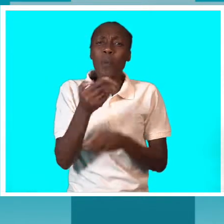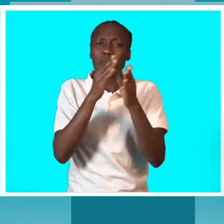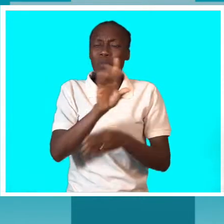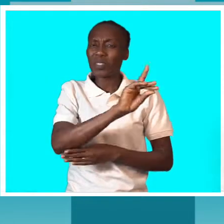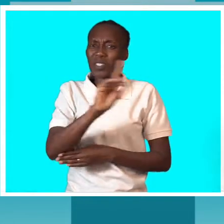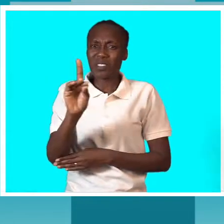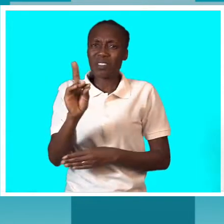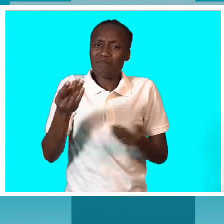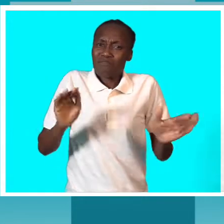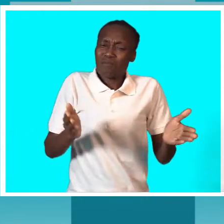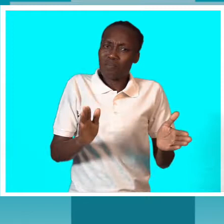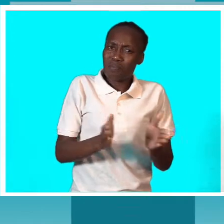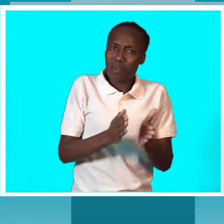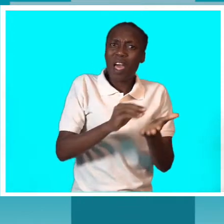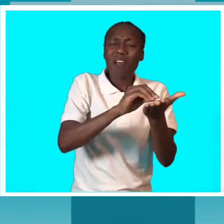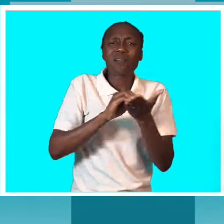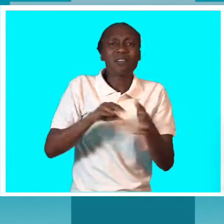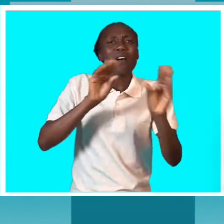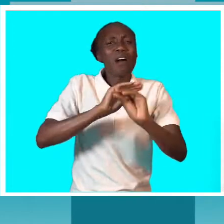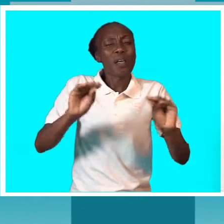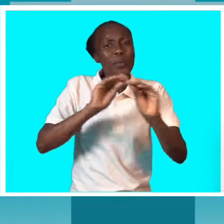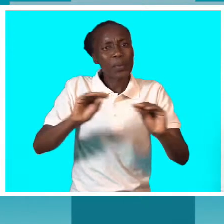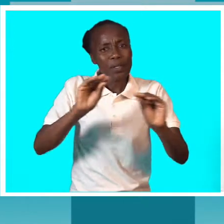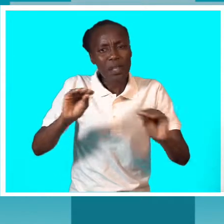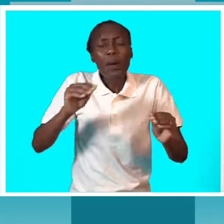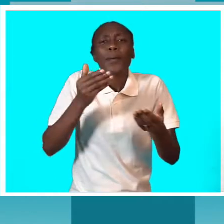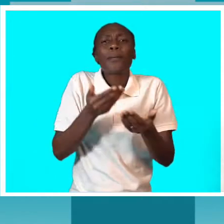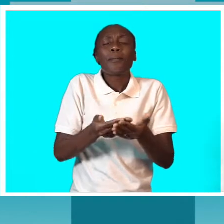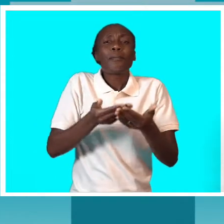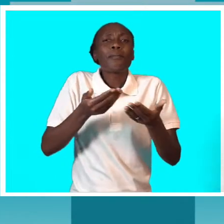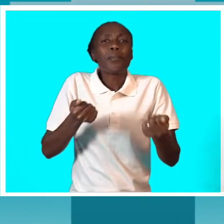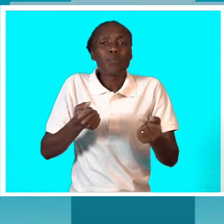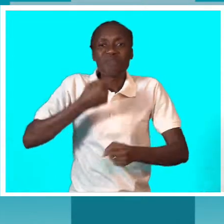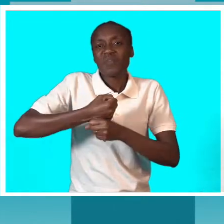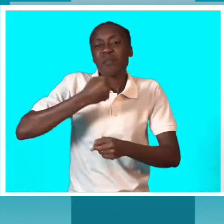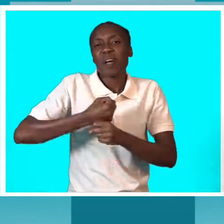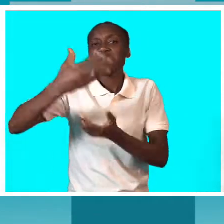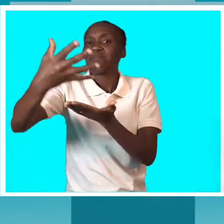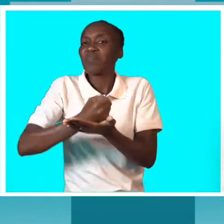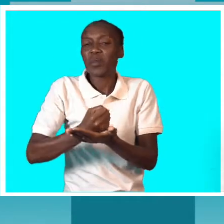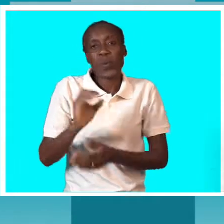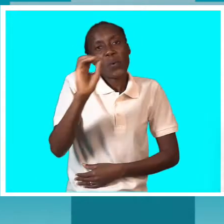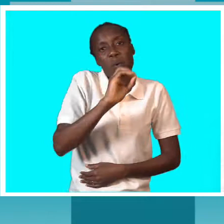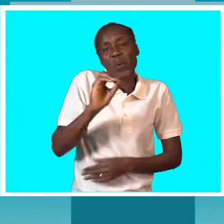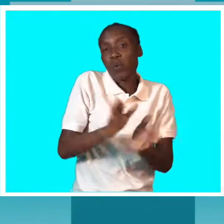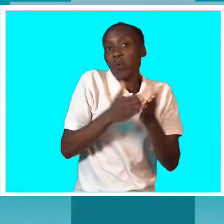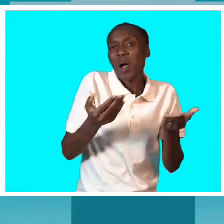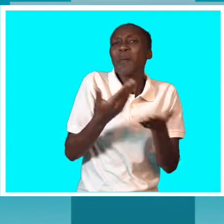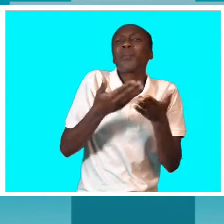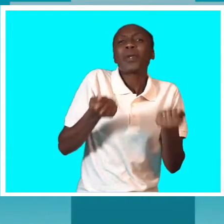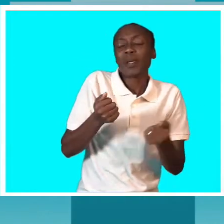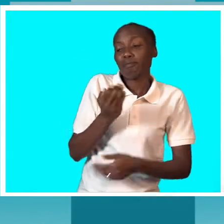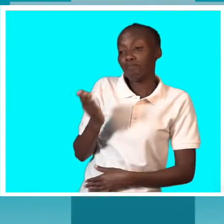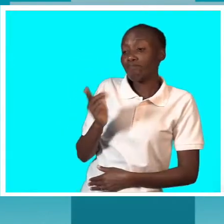com deficiência ao acesso à educação. Em consequência disso, não há emprego. O que pode estar de trás desta situação?